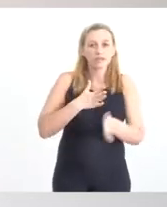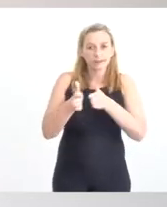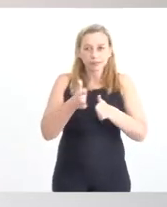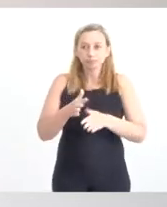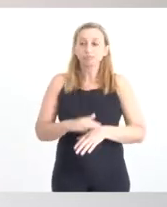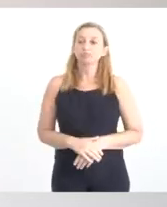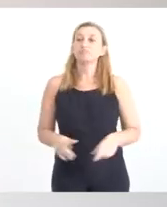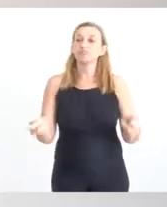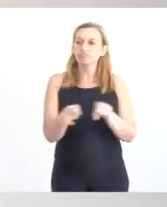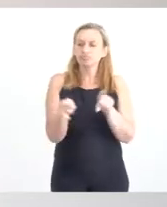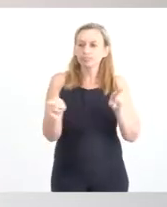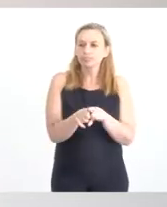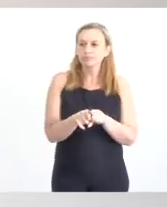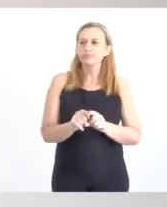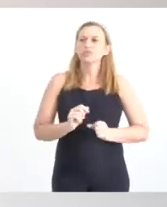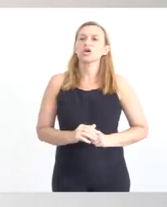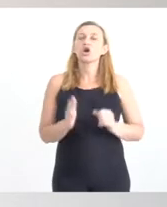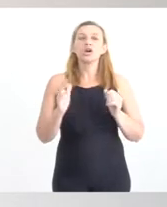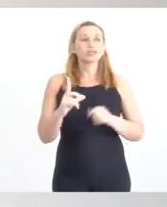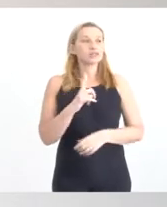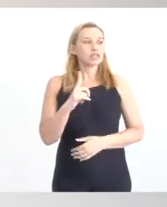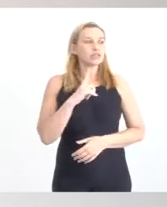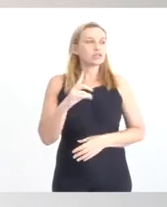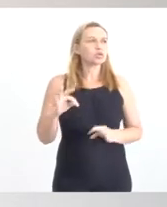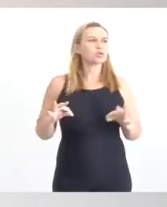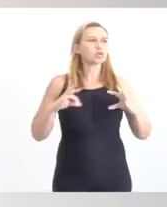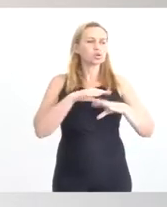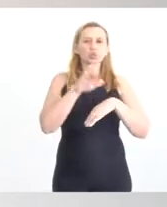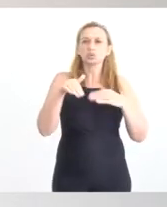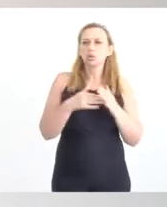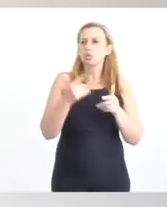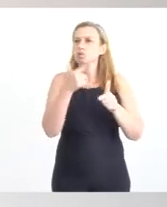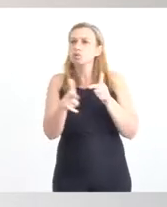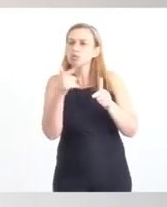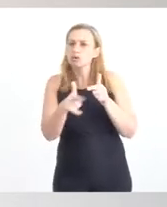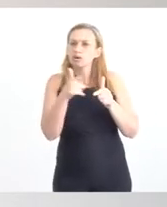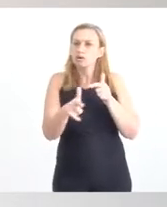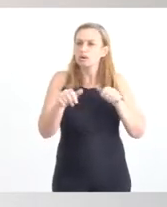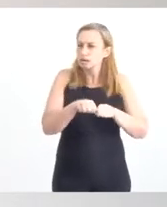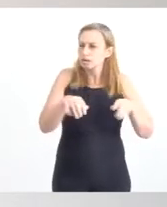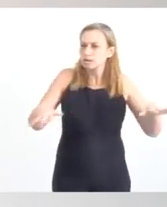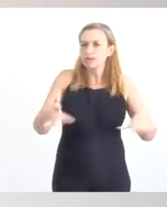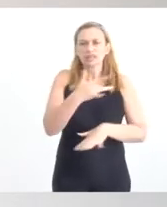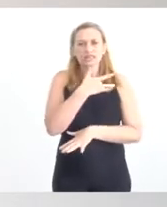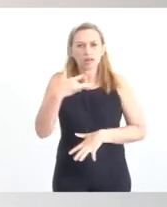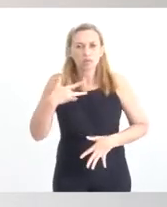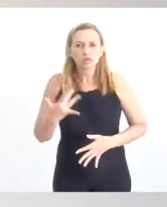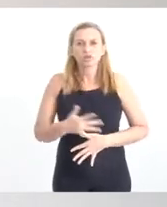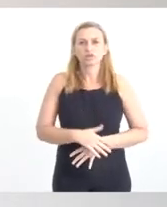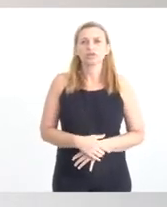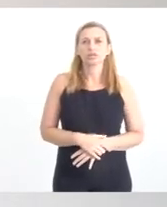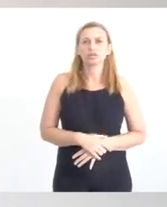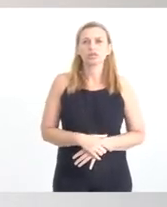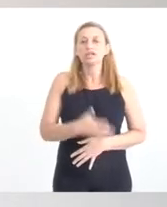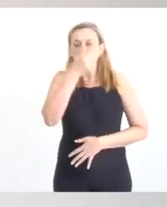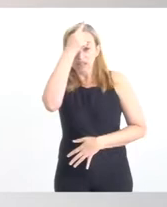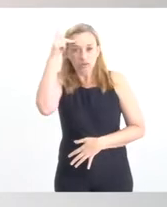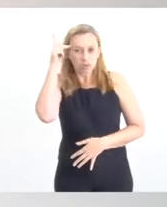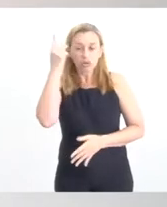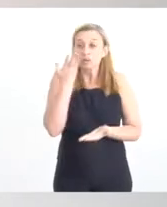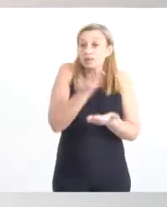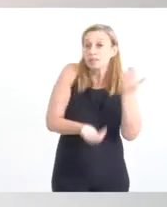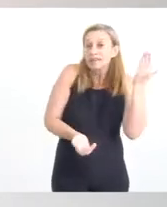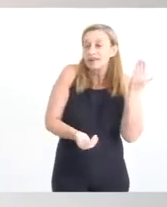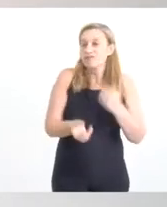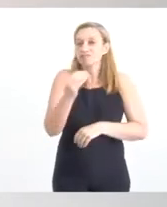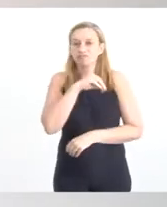ao mesmo tempo houve toda todo o problema da pandemia em cima da Saúde o e das pessoas que